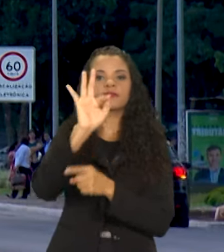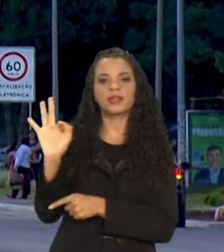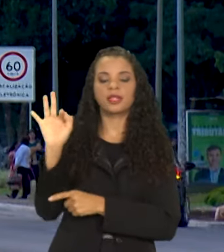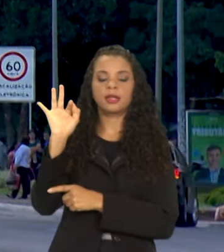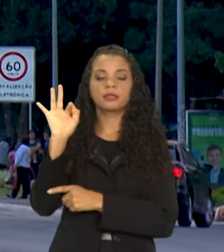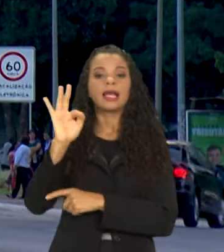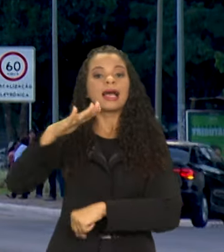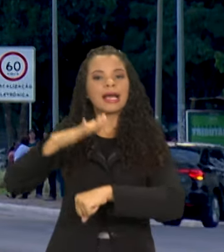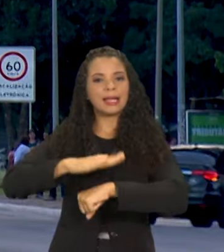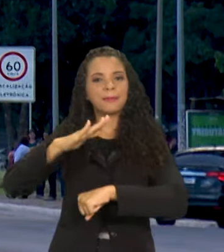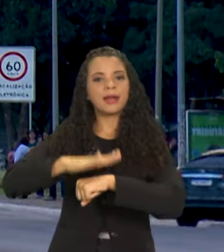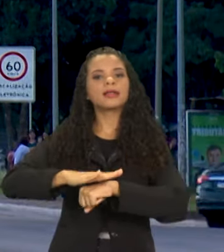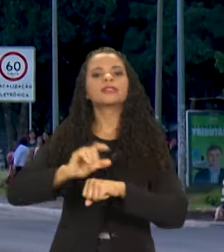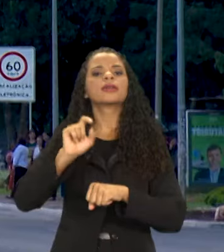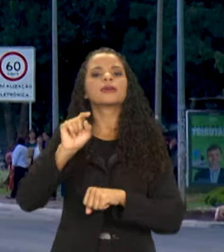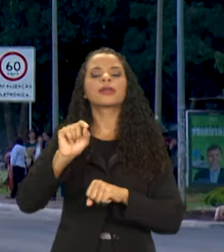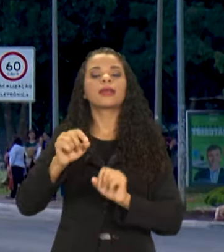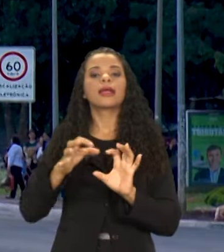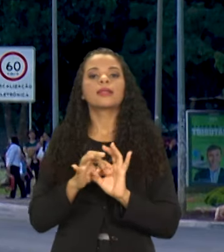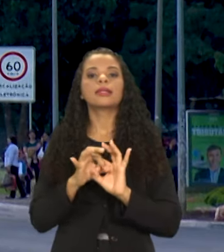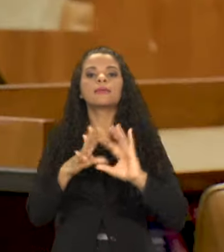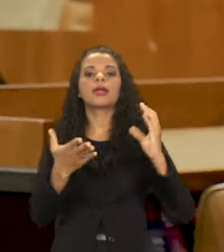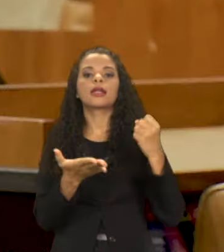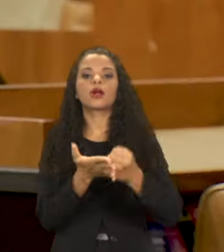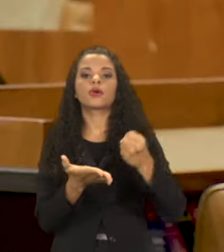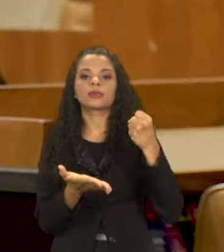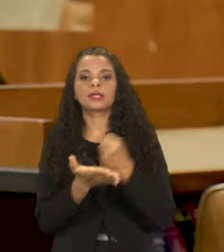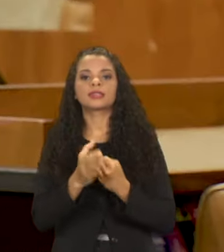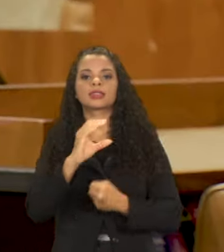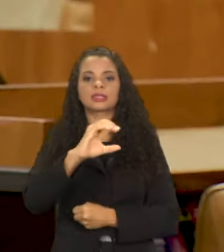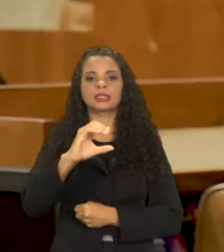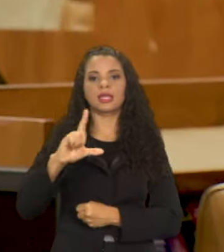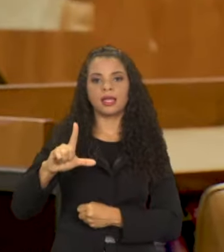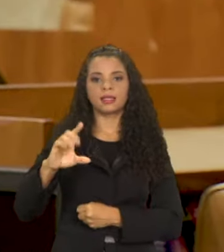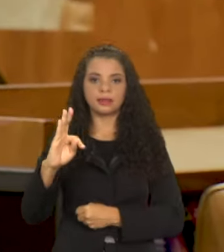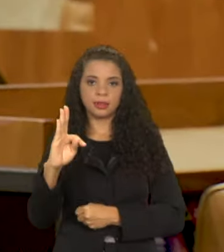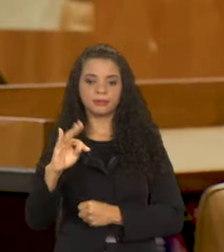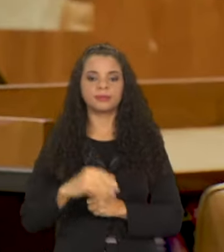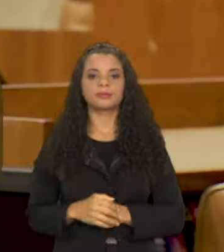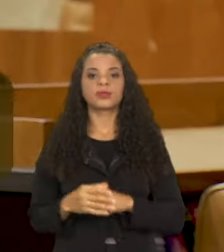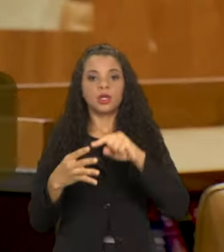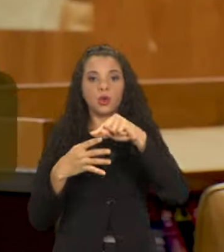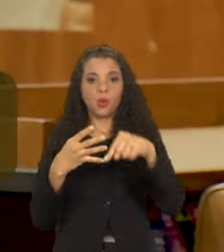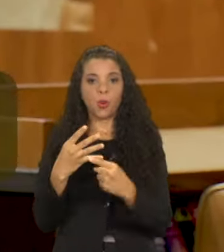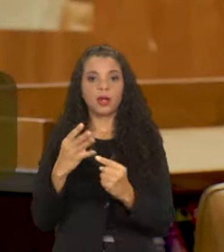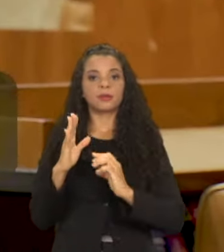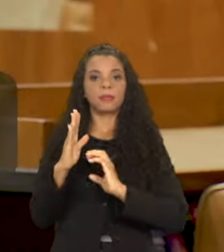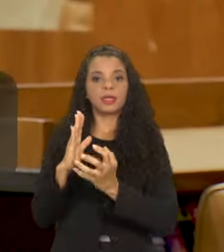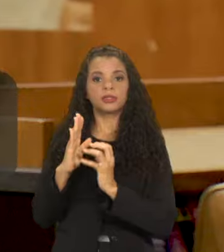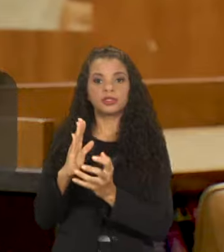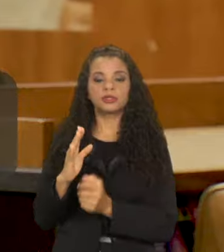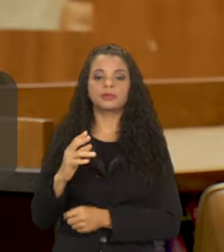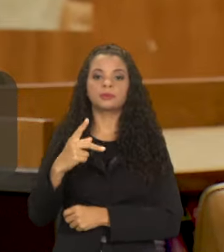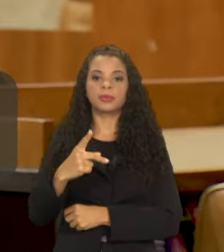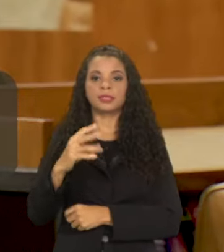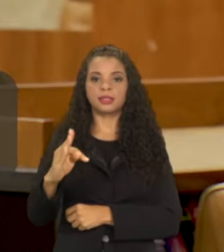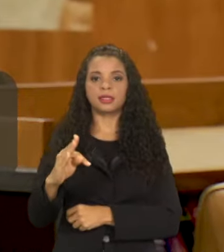para contratação via CLT. 4 partidos, PT, PDT, PCdoB e